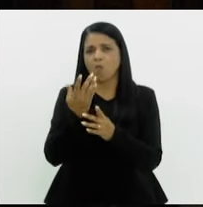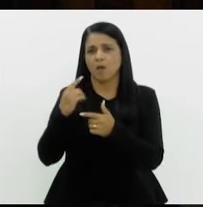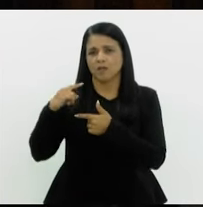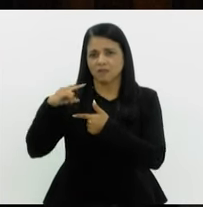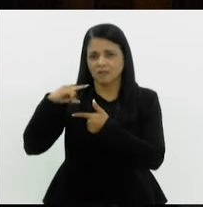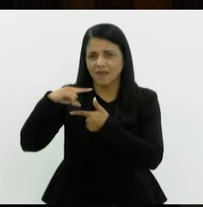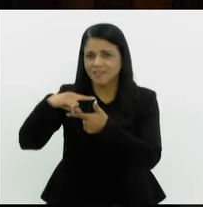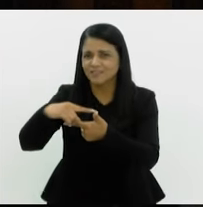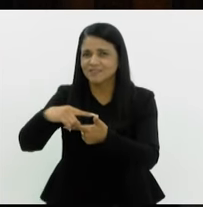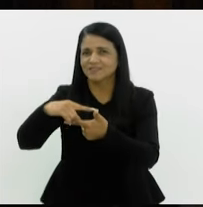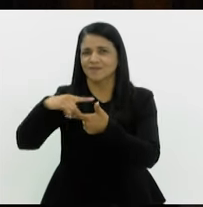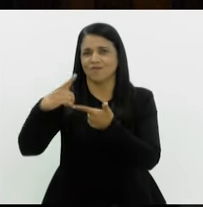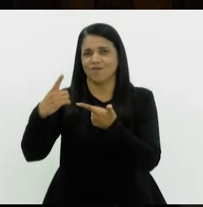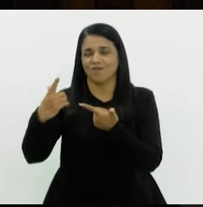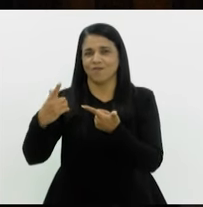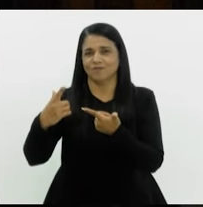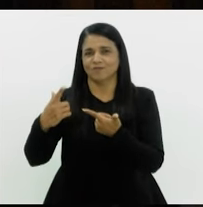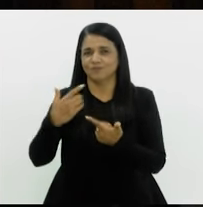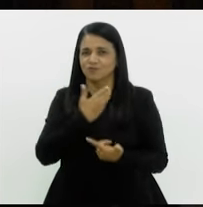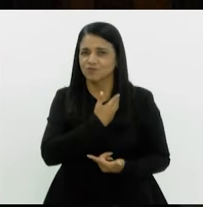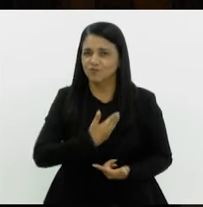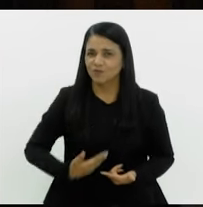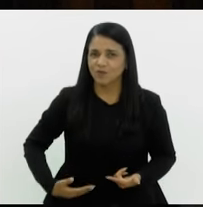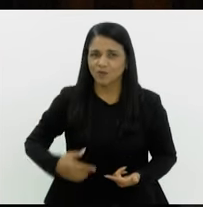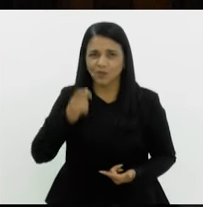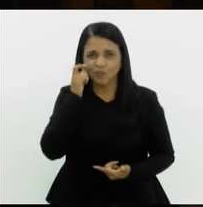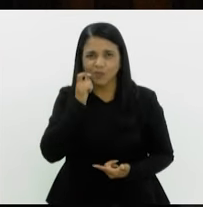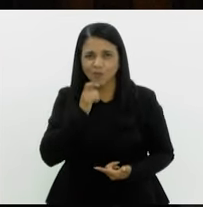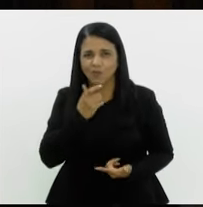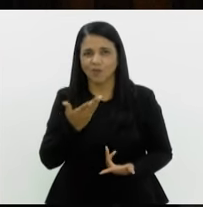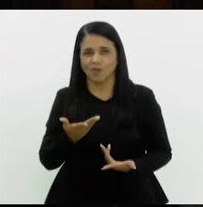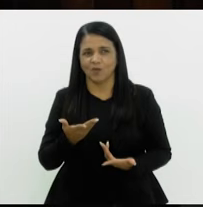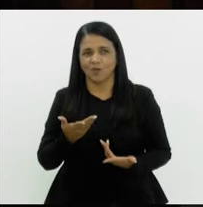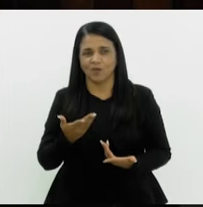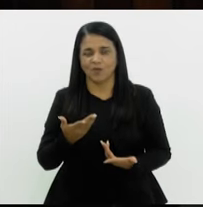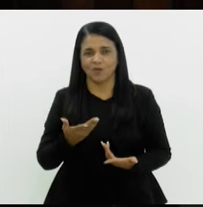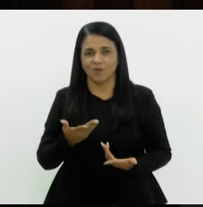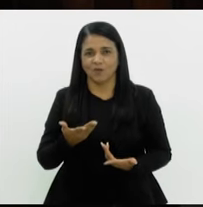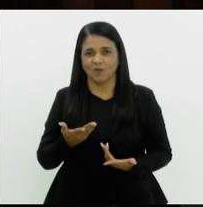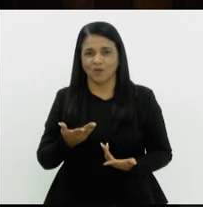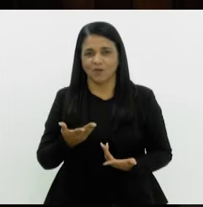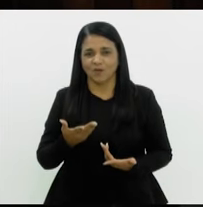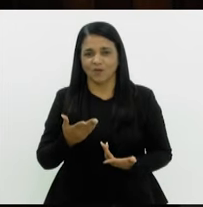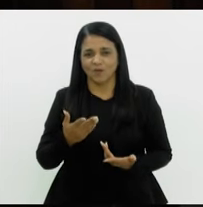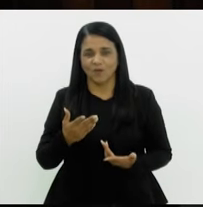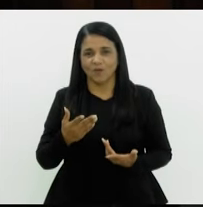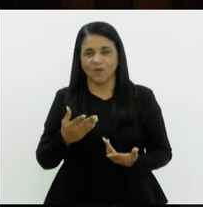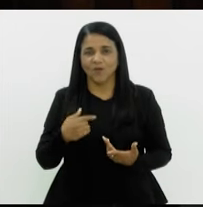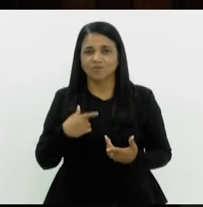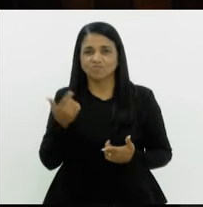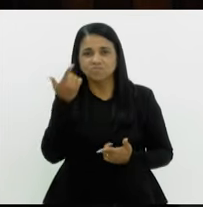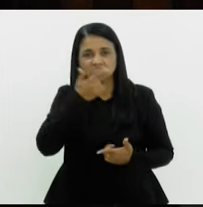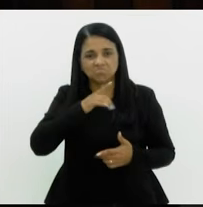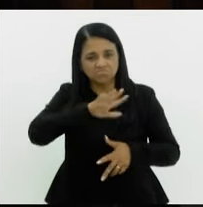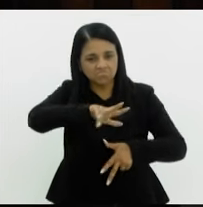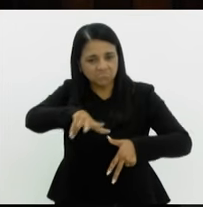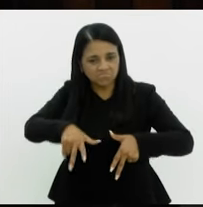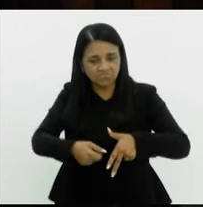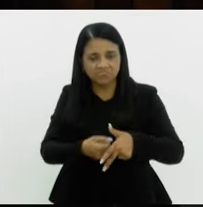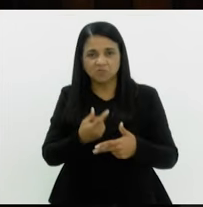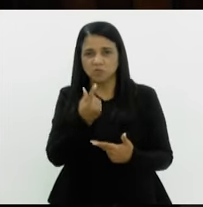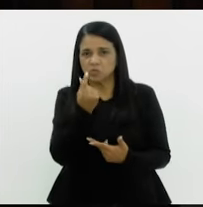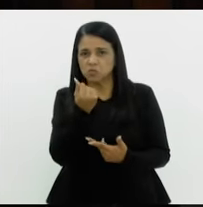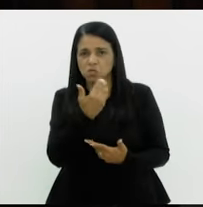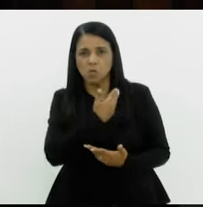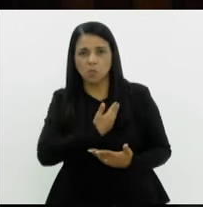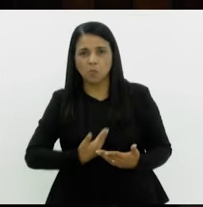tradição, praticamente, em que o governante acha que pode chegar, se locupletar, fazer o que quiser com dinheiro